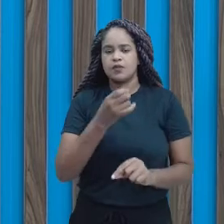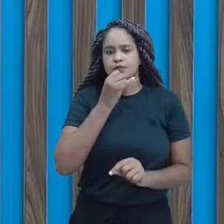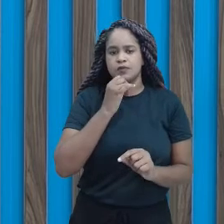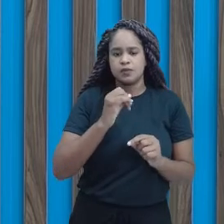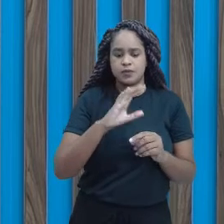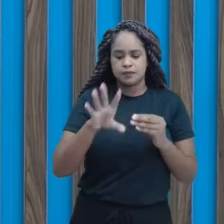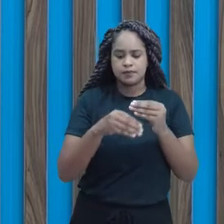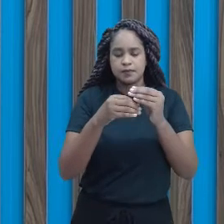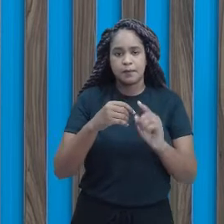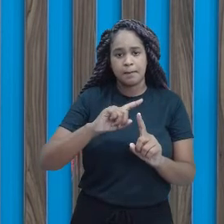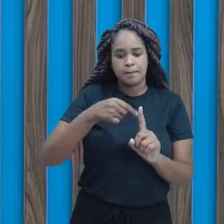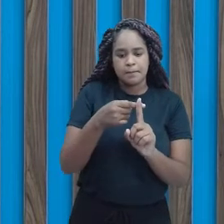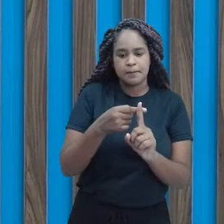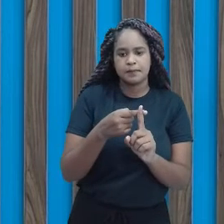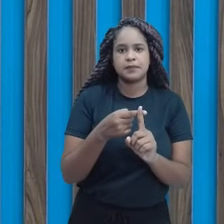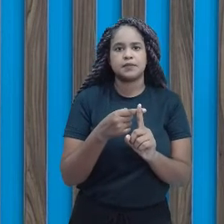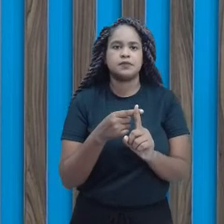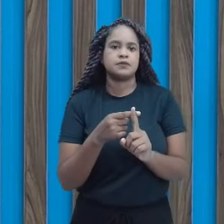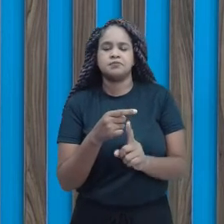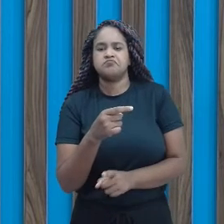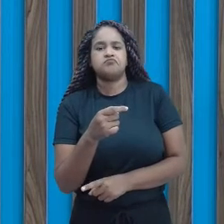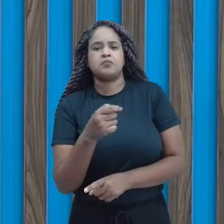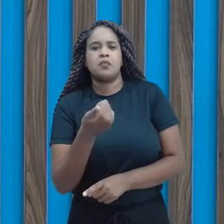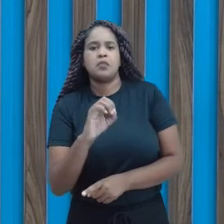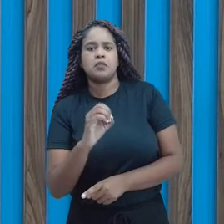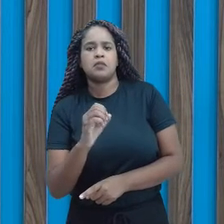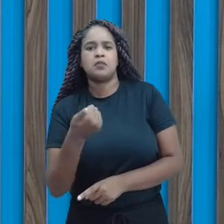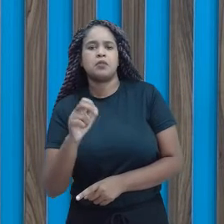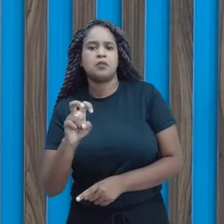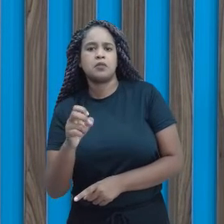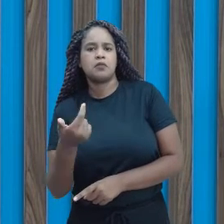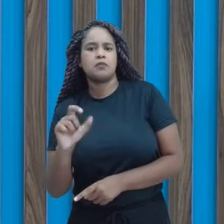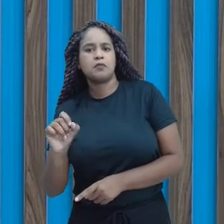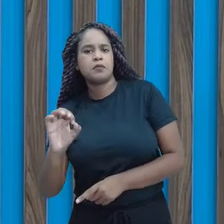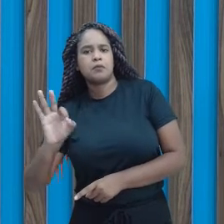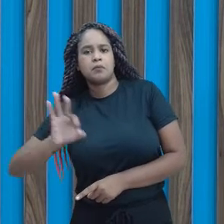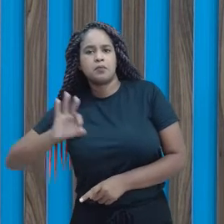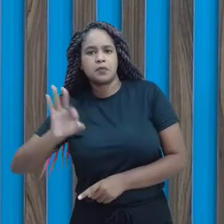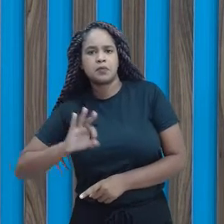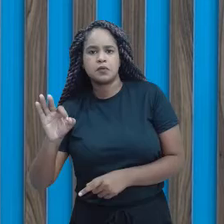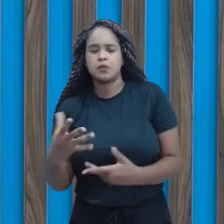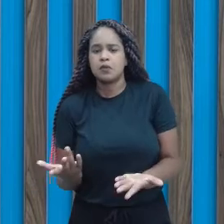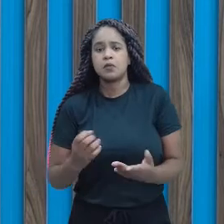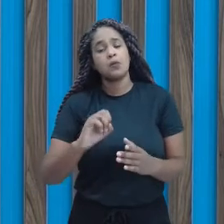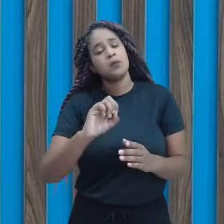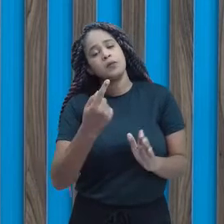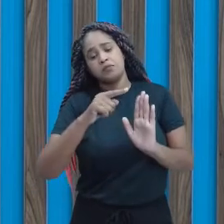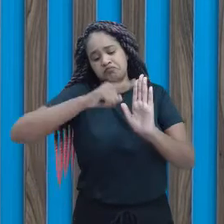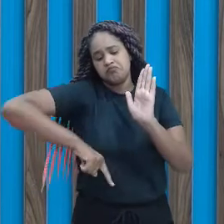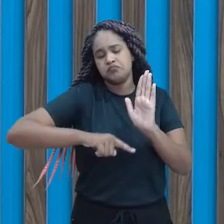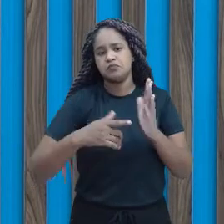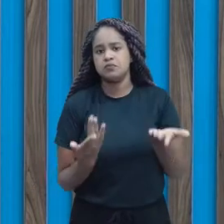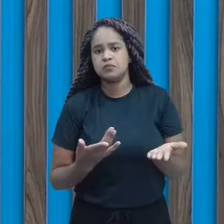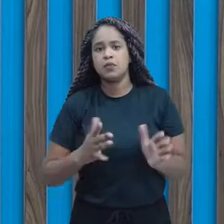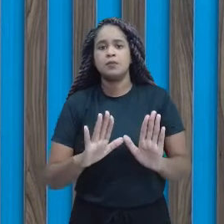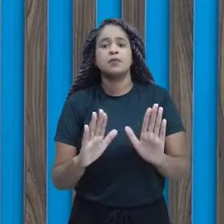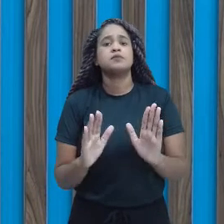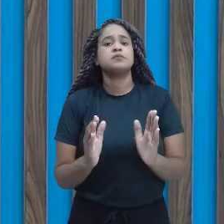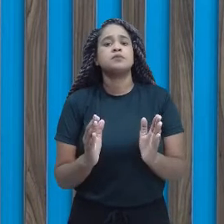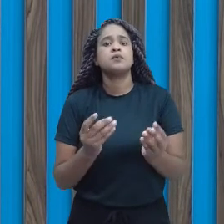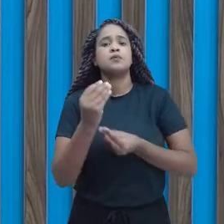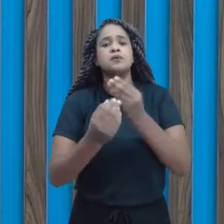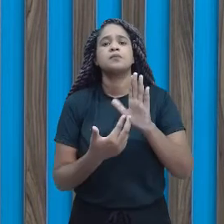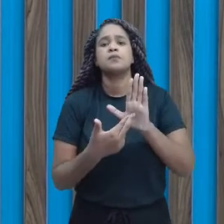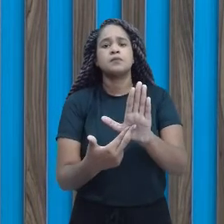de 10%, de 15%, de 20%. Quanto é que esses aumentos representam em relação ao